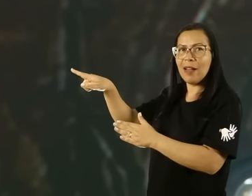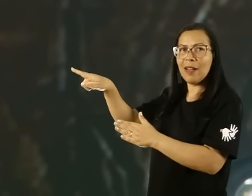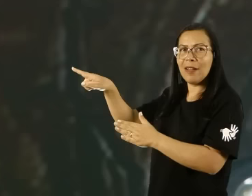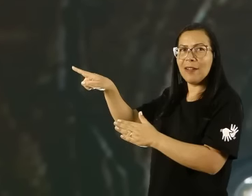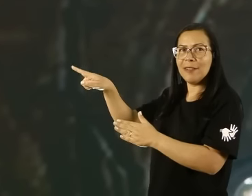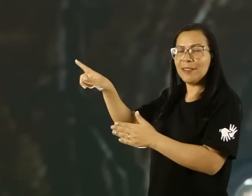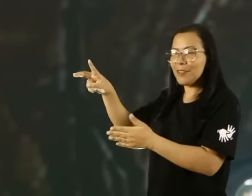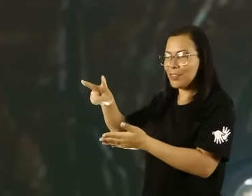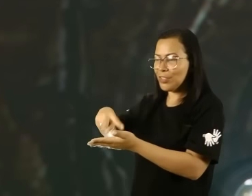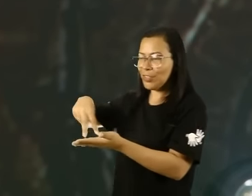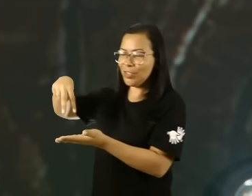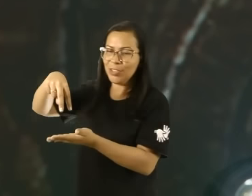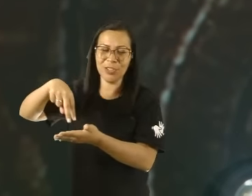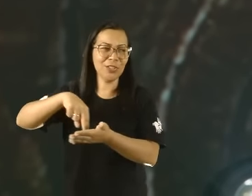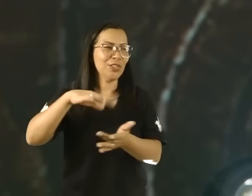Jesus não tem uma bronca para ele.